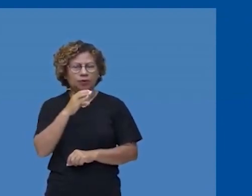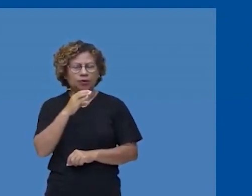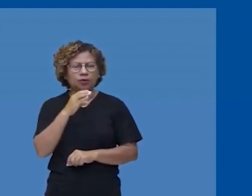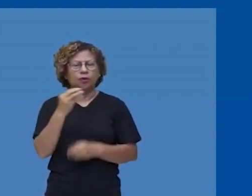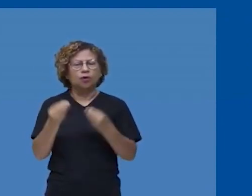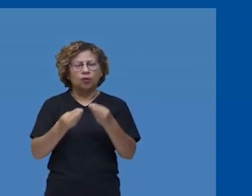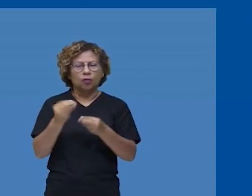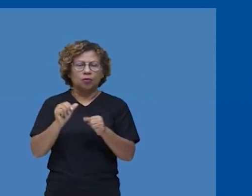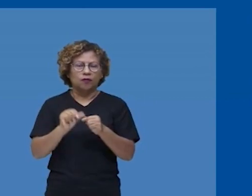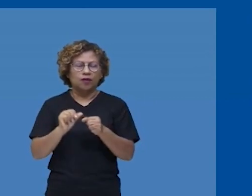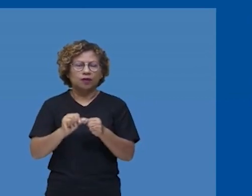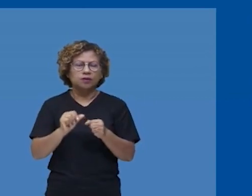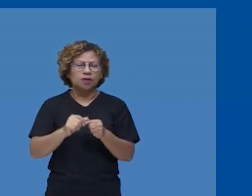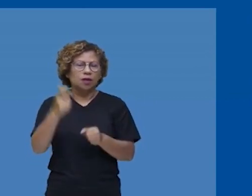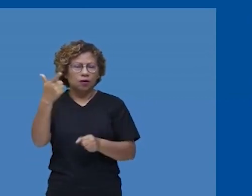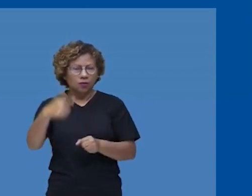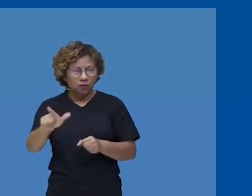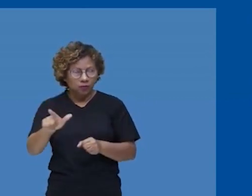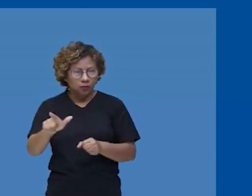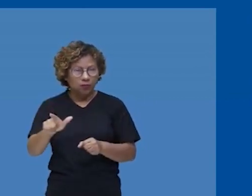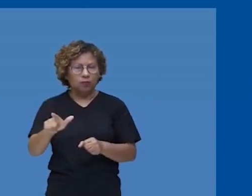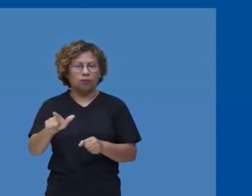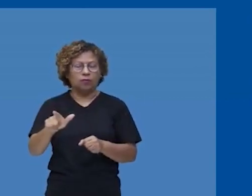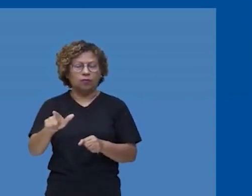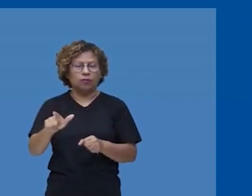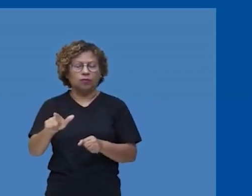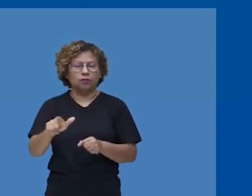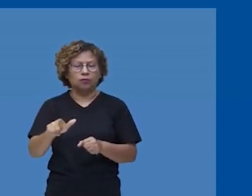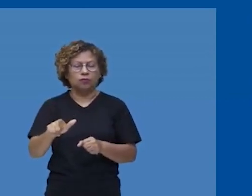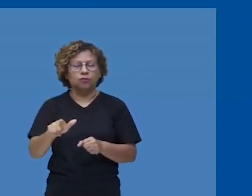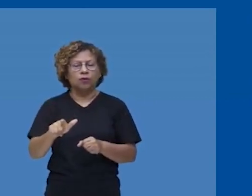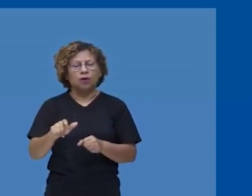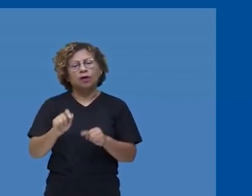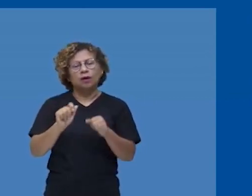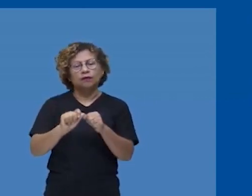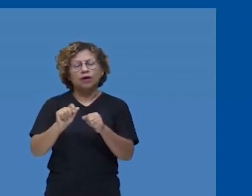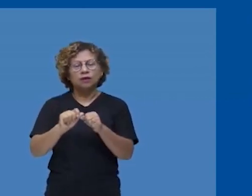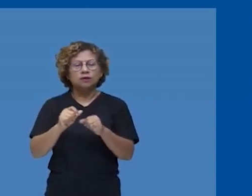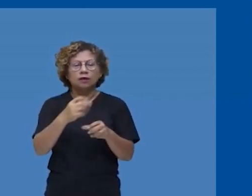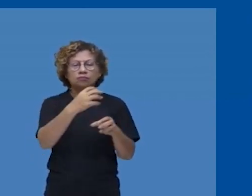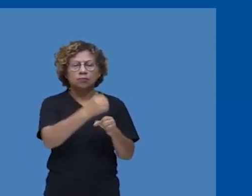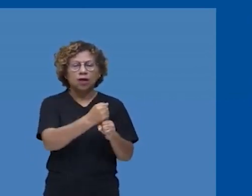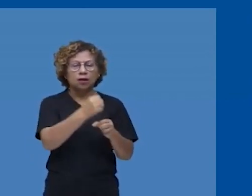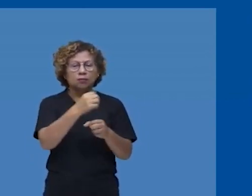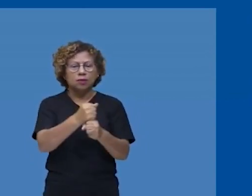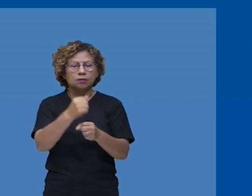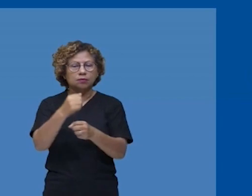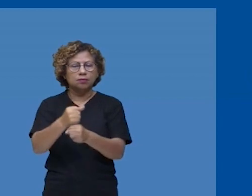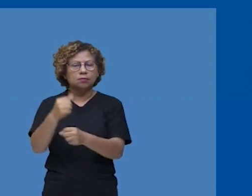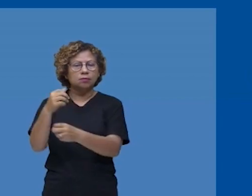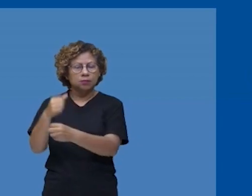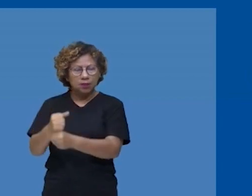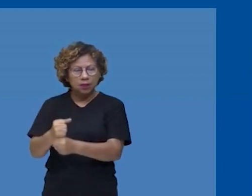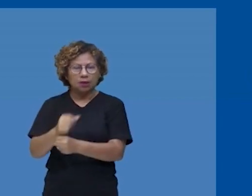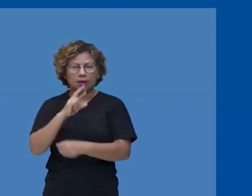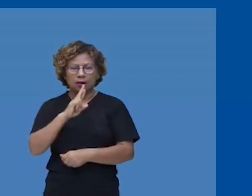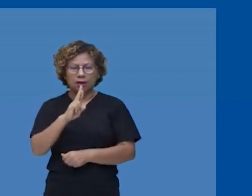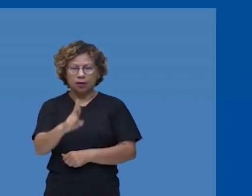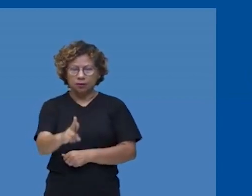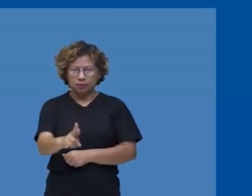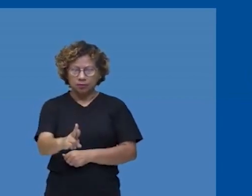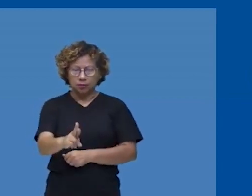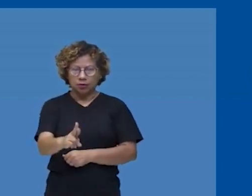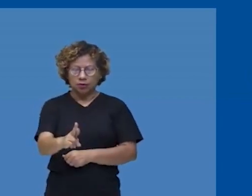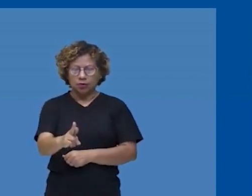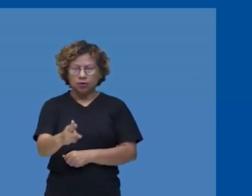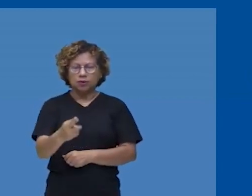resolver é justamente essa, aplicando a operação de adição. Vai dar um pouco mais de trabalho, mas o resultado vai ser o mesmo, ou seja, o